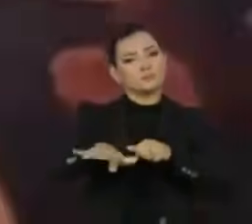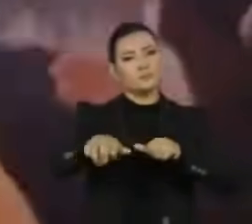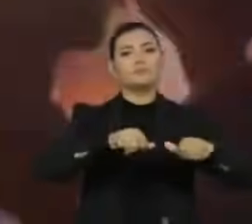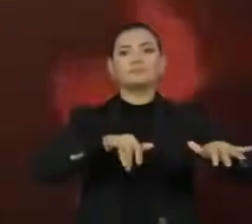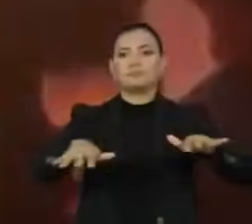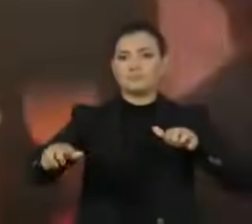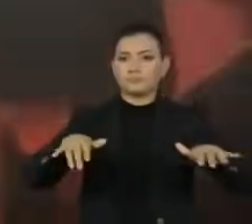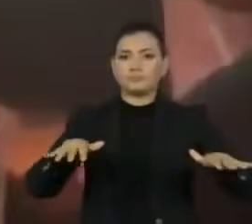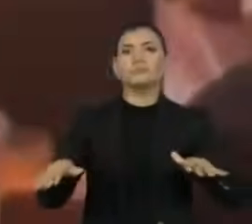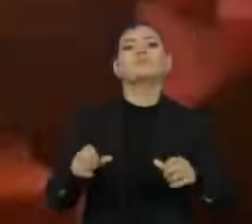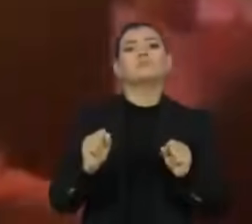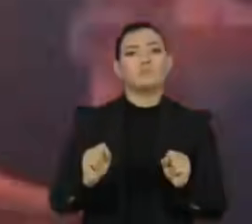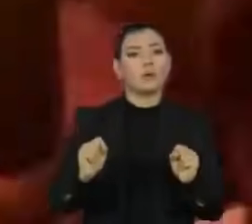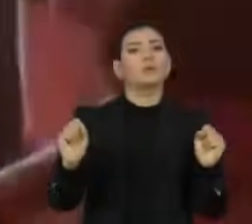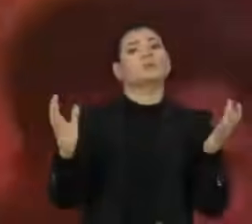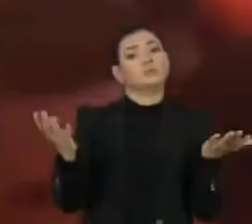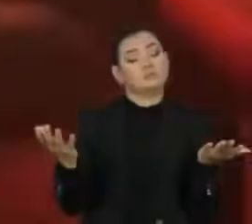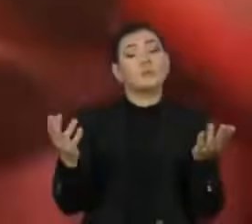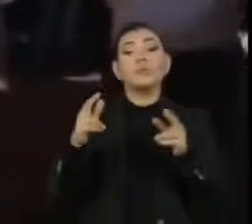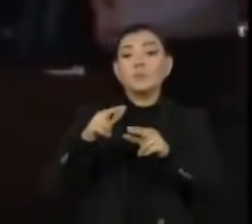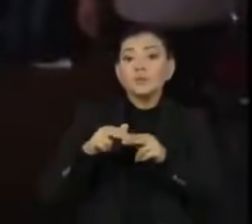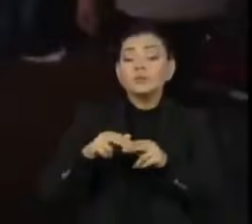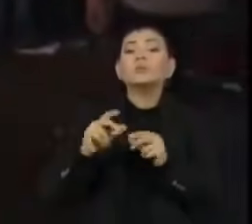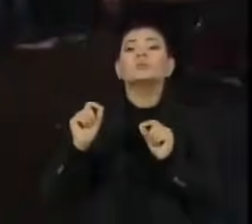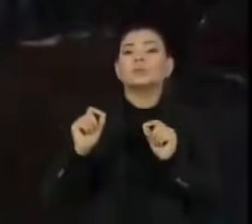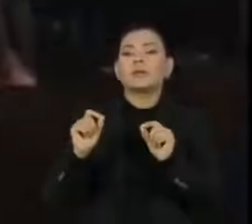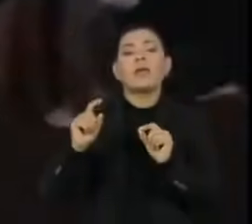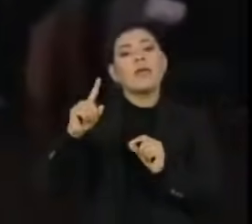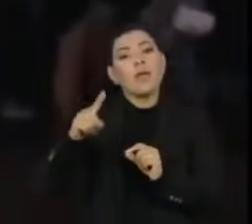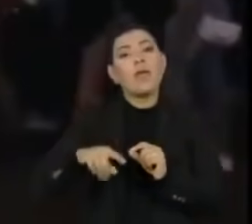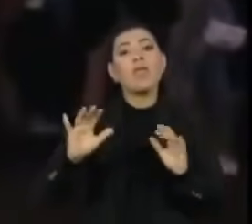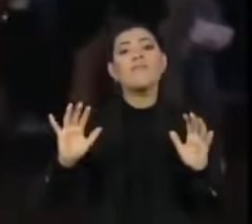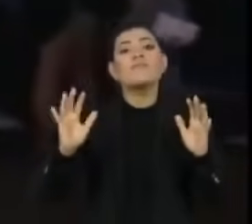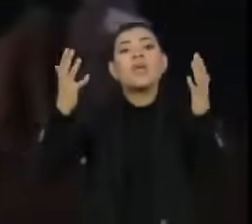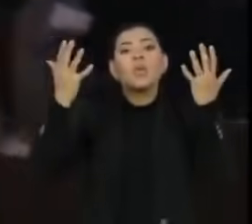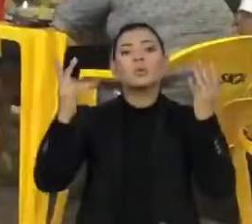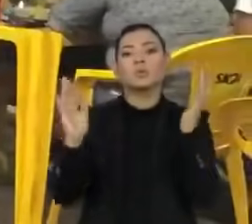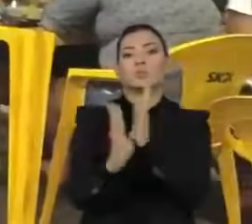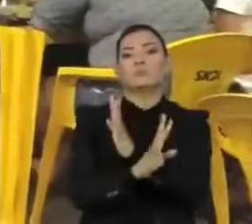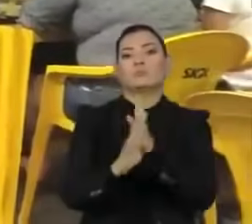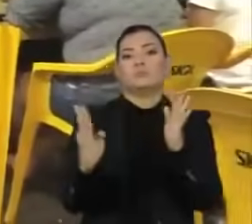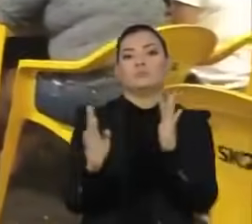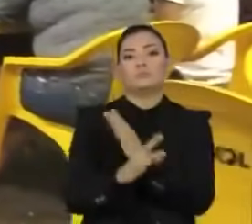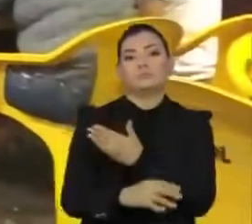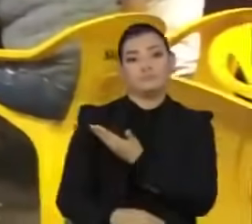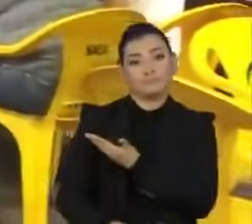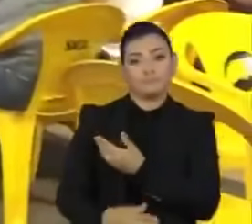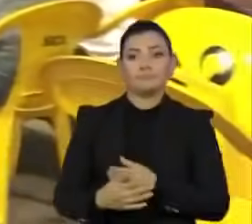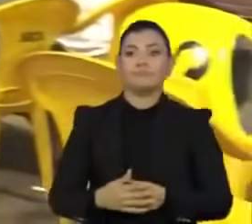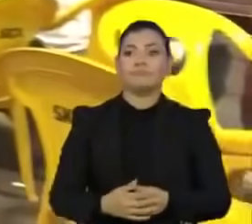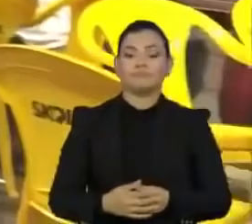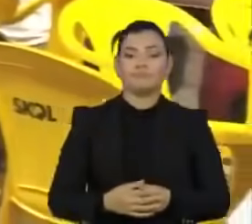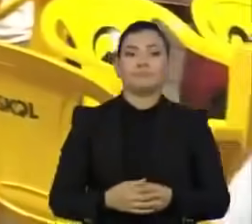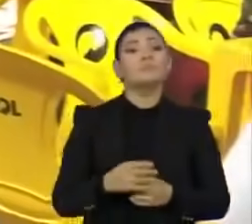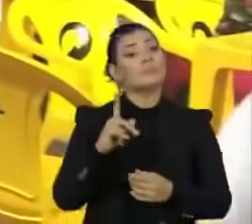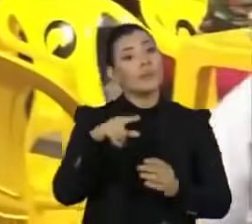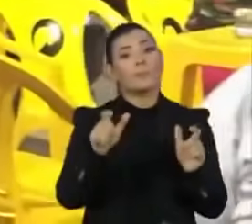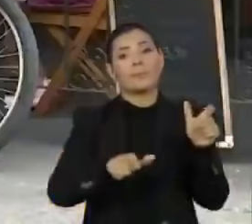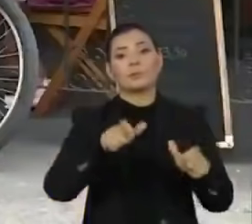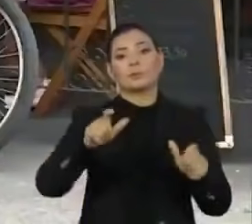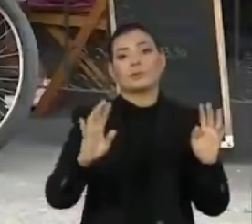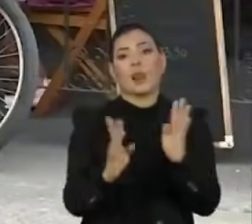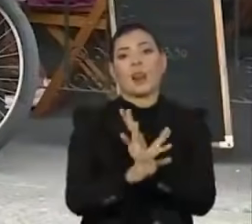transmitido pelo ar em inúmeras situações entre elas estão que eles chamam de eventos super espalhadores que nada mais são do que a